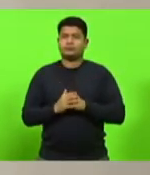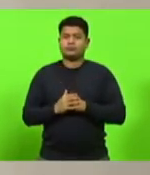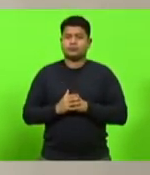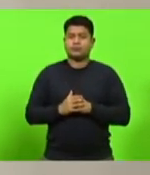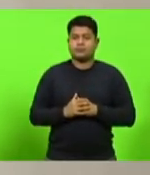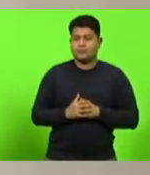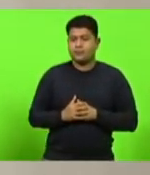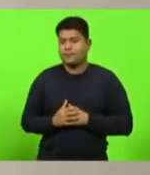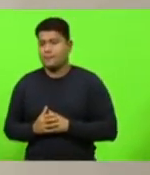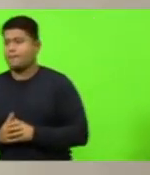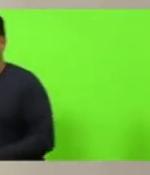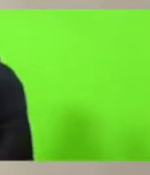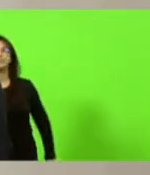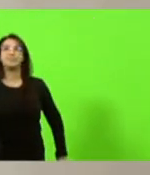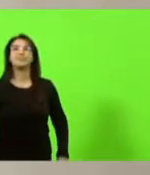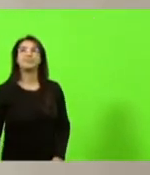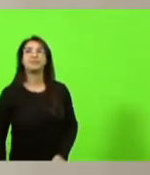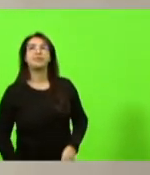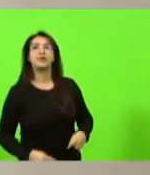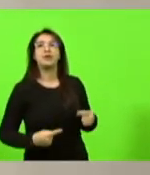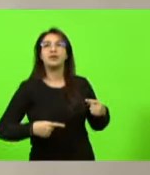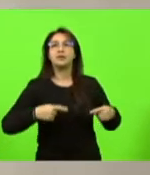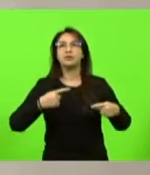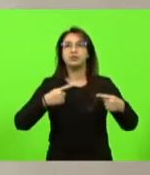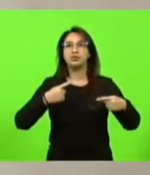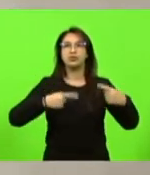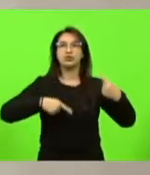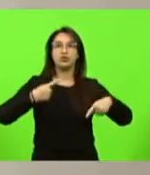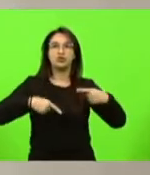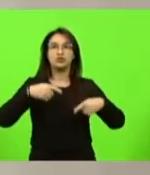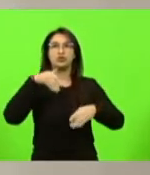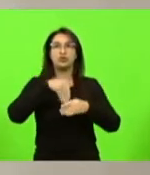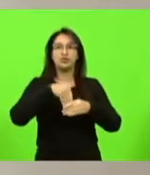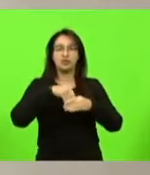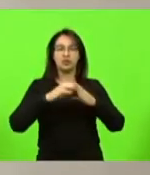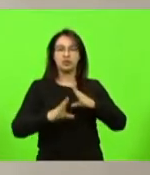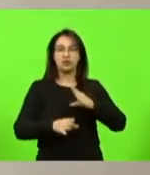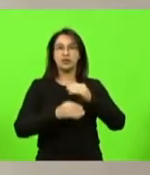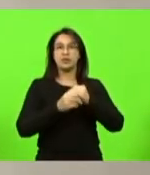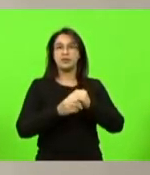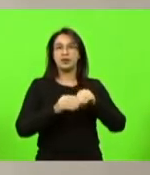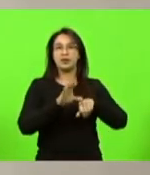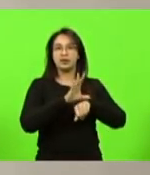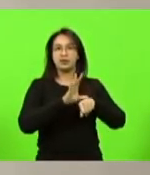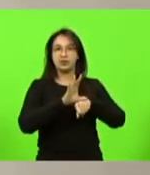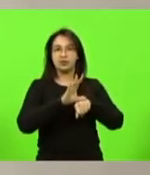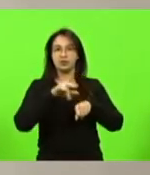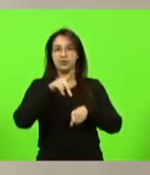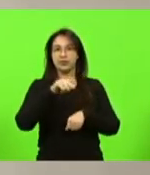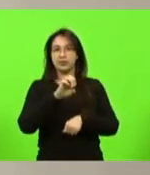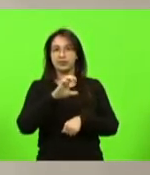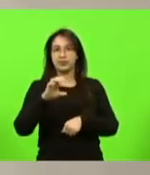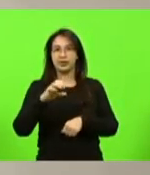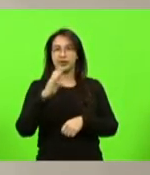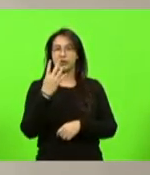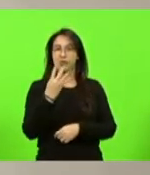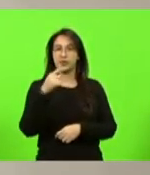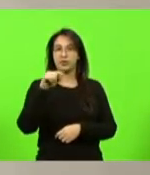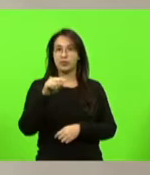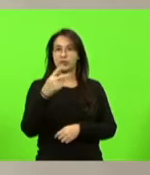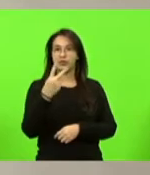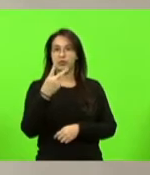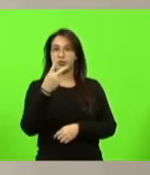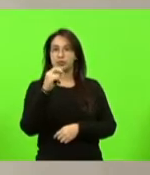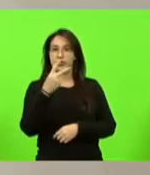e votação em turno único da admissibilidade da proposta de emenda à Constituição, PEC 4.2/2021, autor